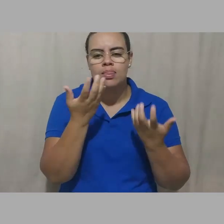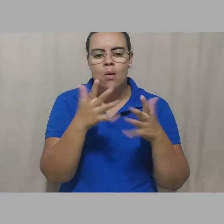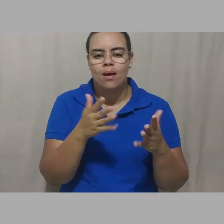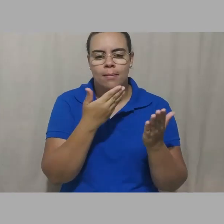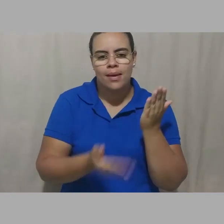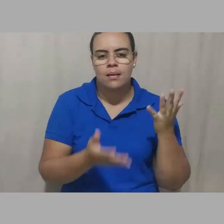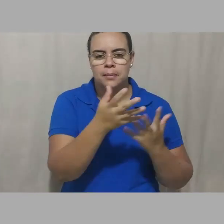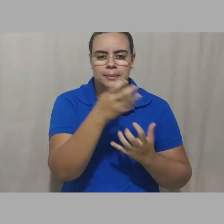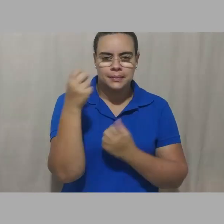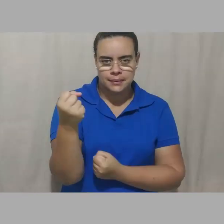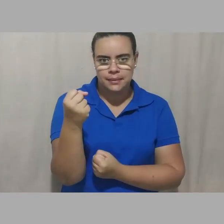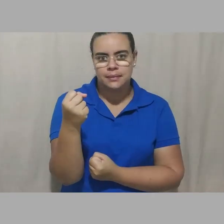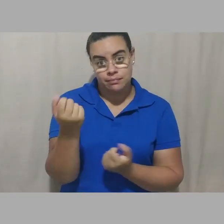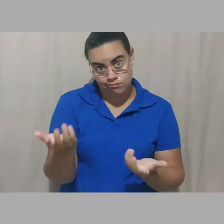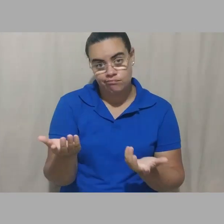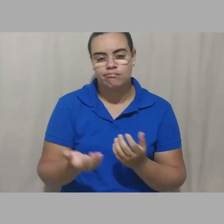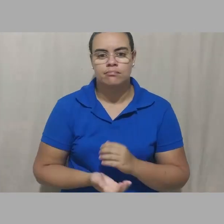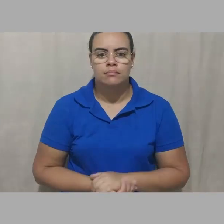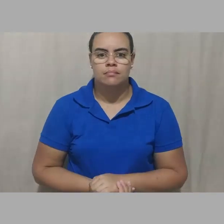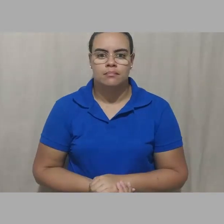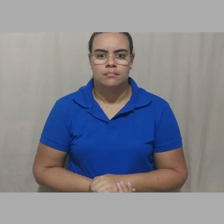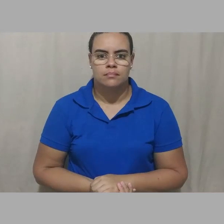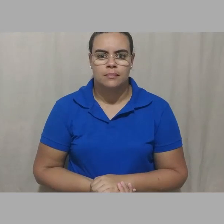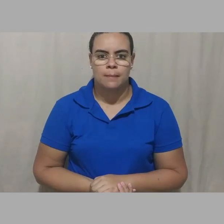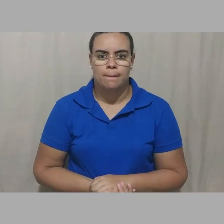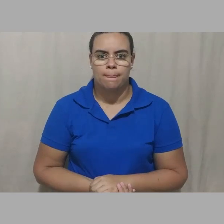de poder, né?